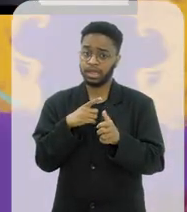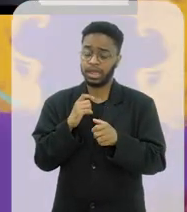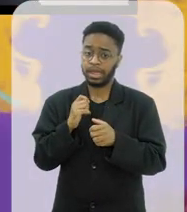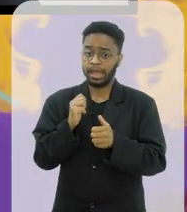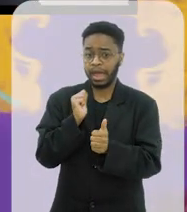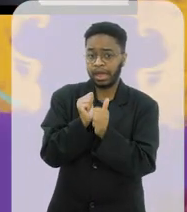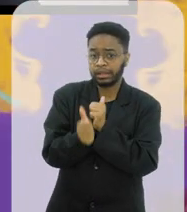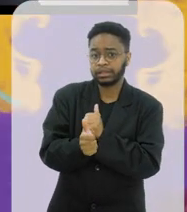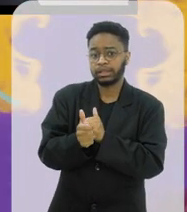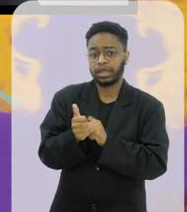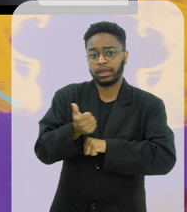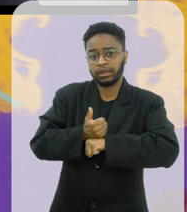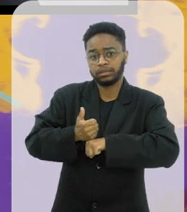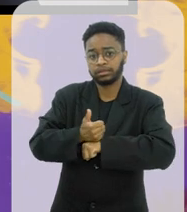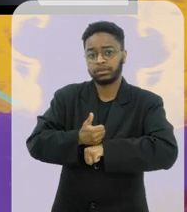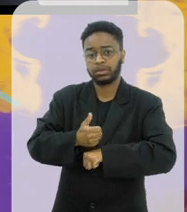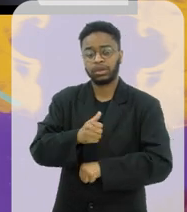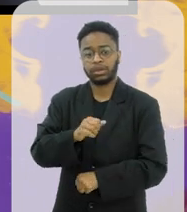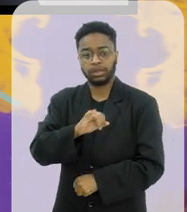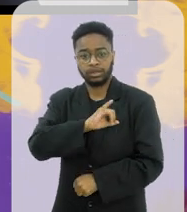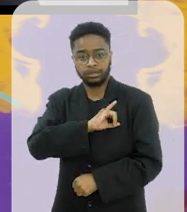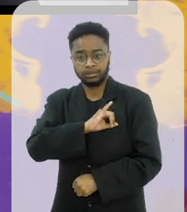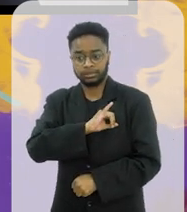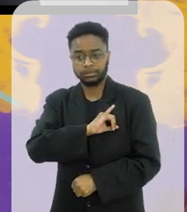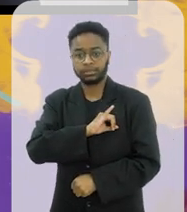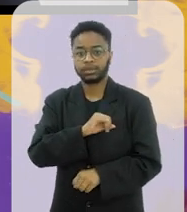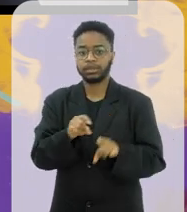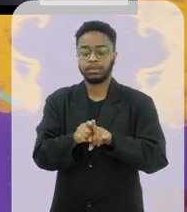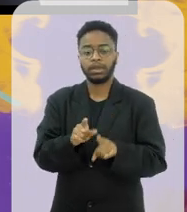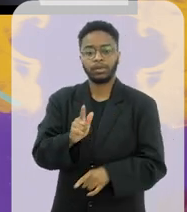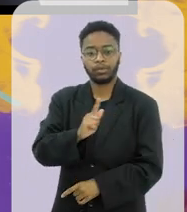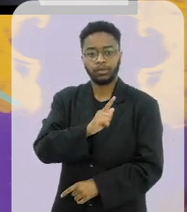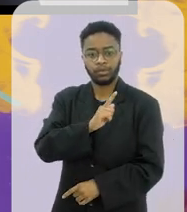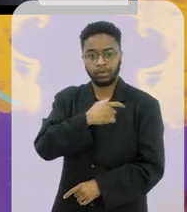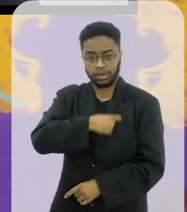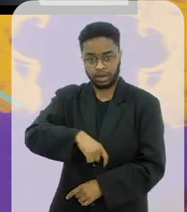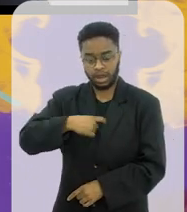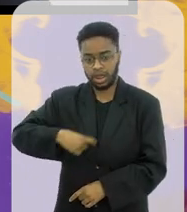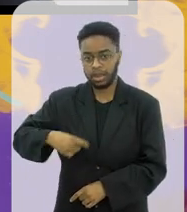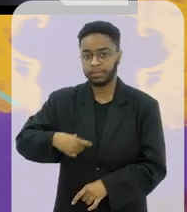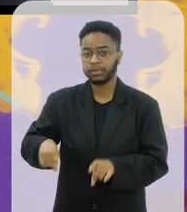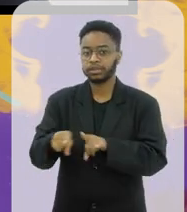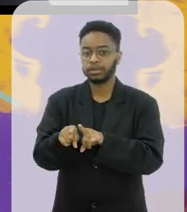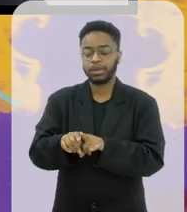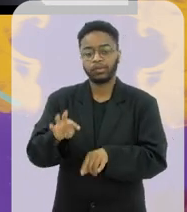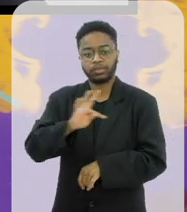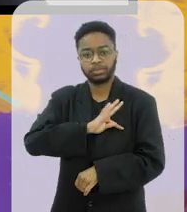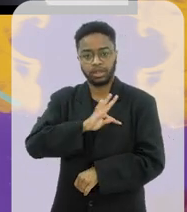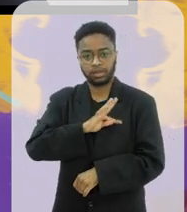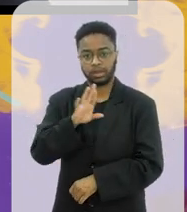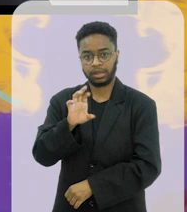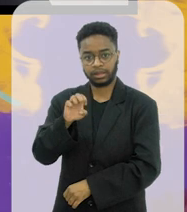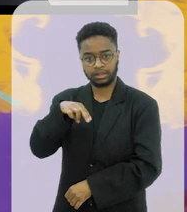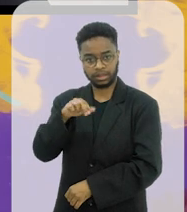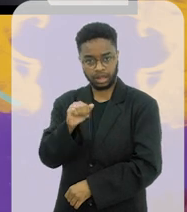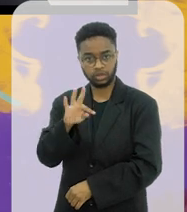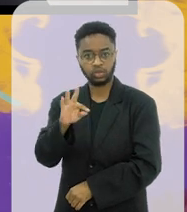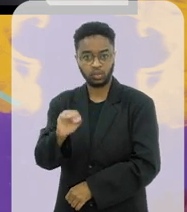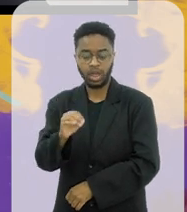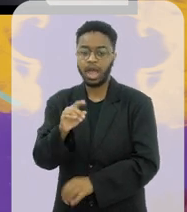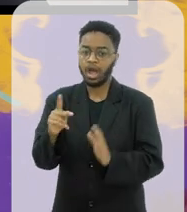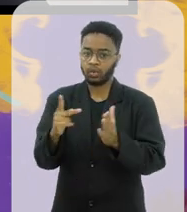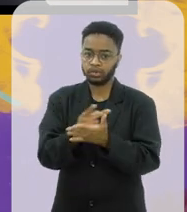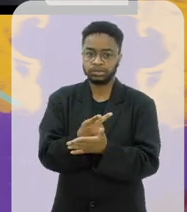nós vimos jogadores do Grêmio, o próprio técnico do Grêmio, Renato Gaúcho, que veio aqui para o Rio de Janeiro, ele ficou